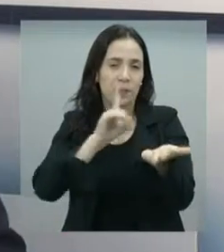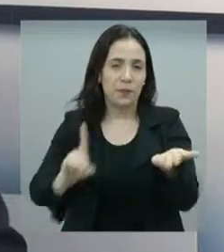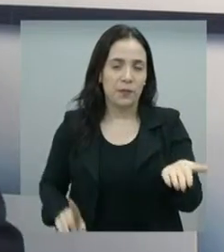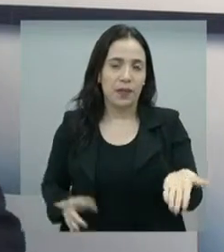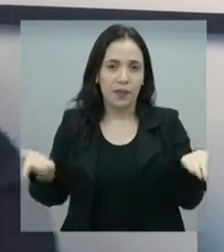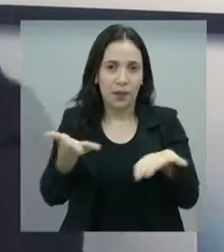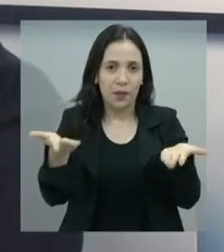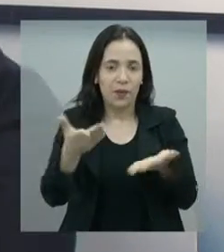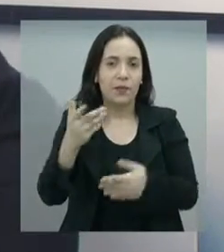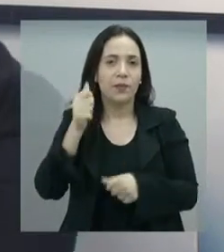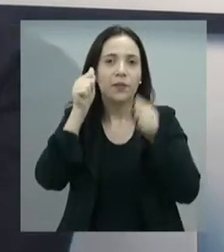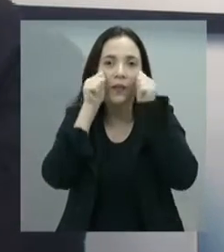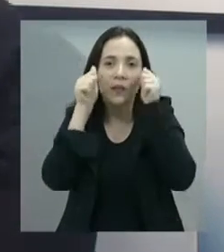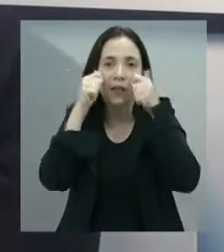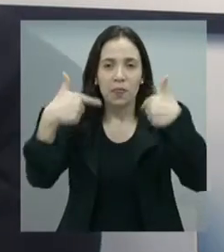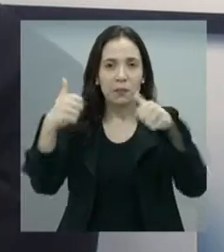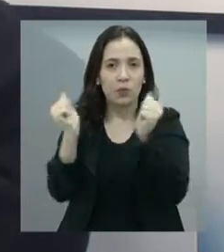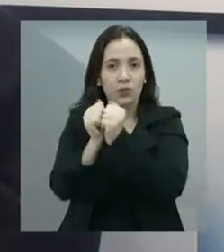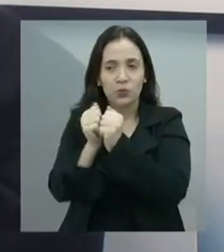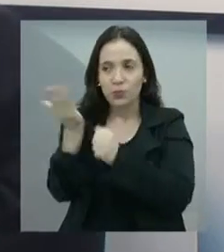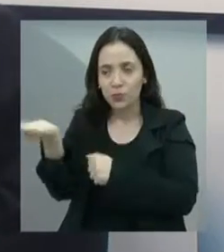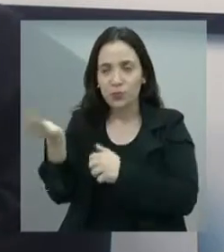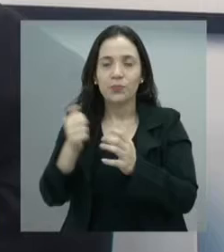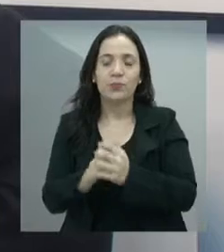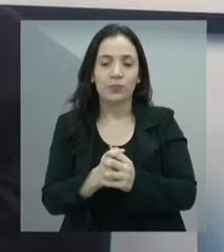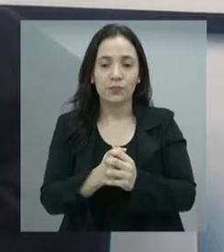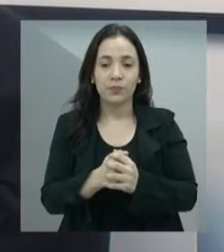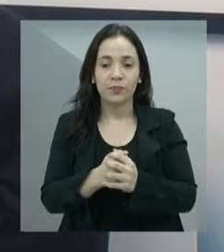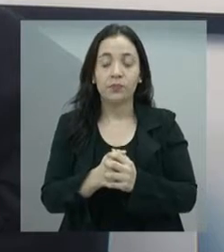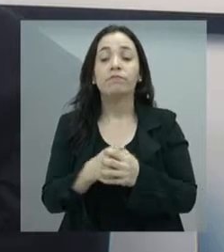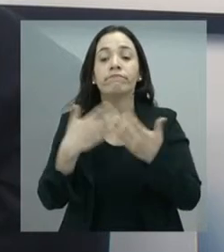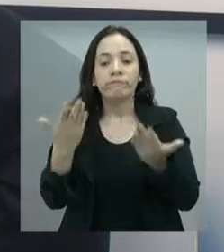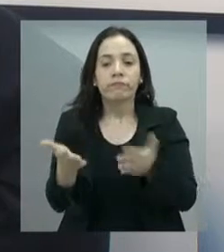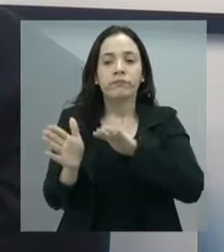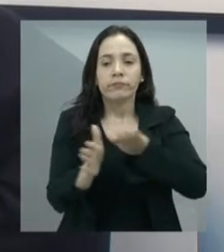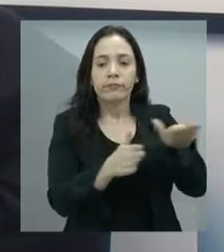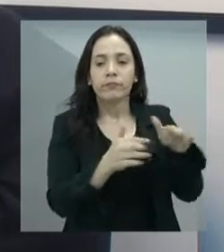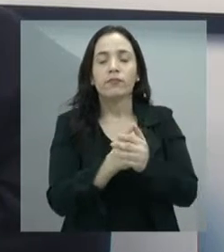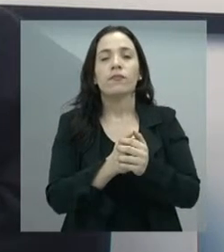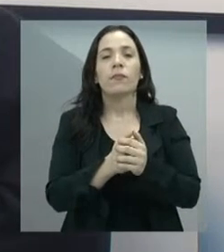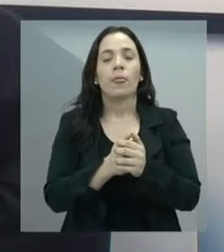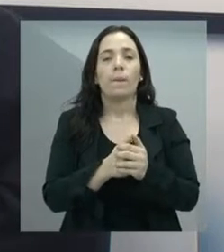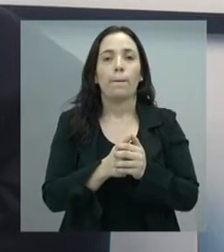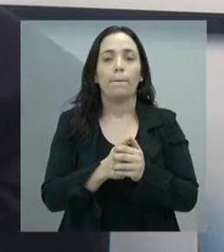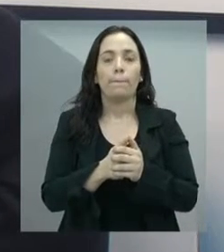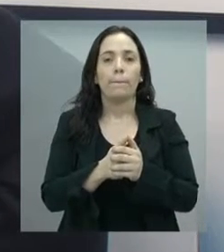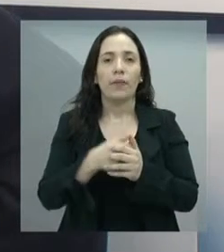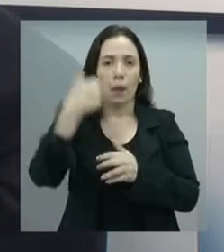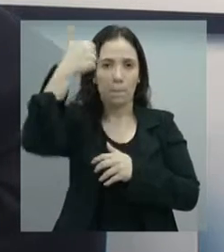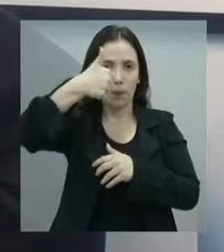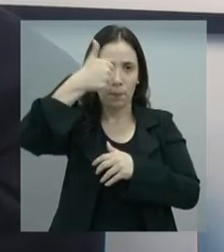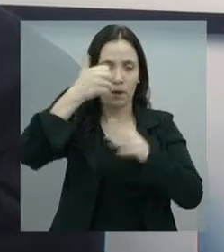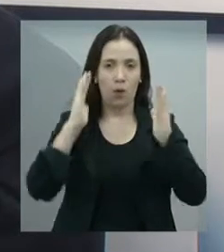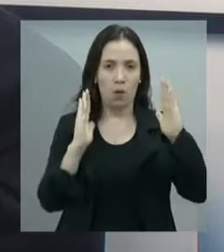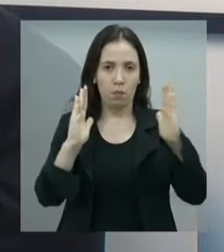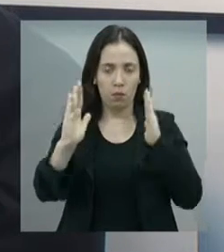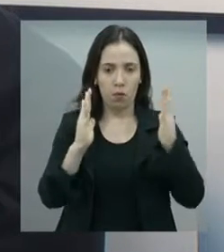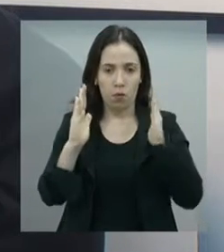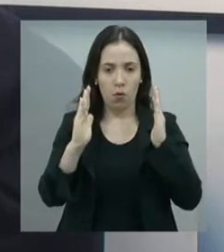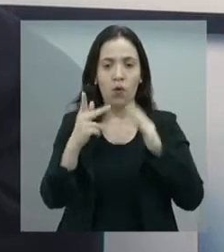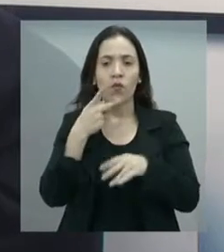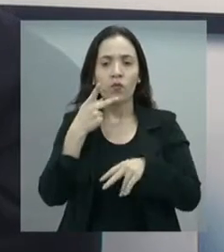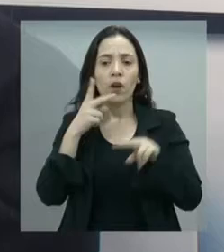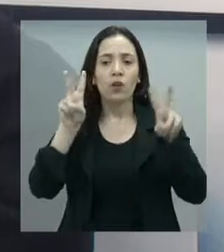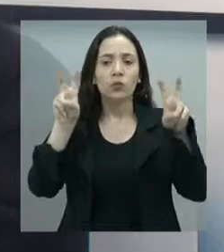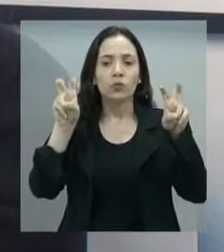seu colega lá na Assembleia, antes era presidente dessa casa aqui. Deputado, a gente deixou no primeiro bloco,